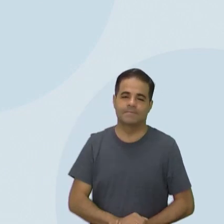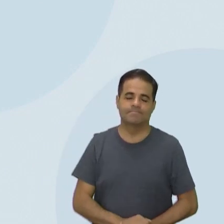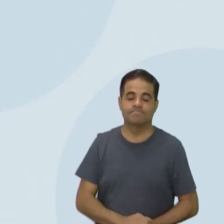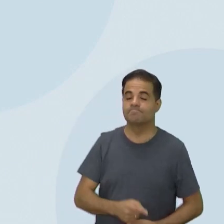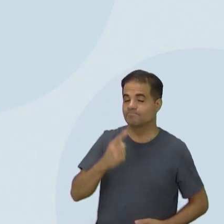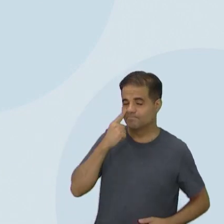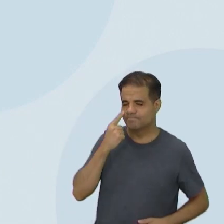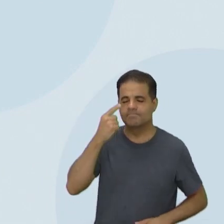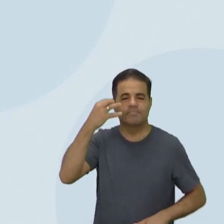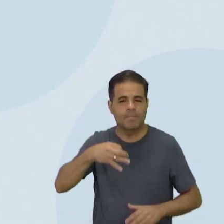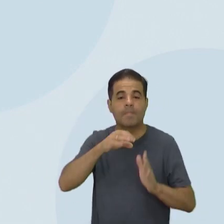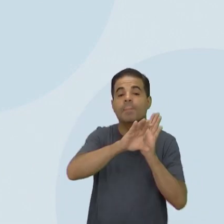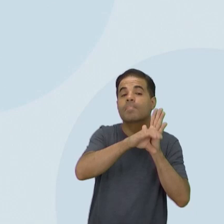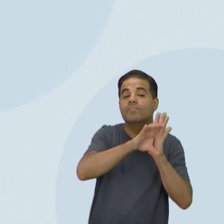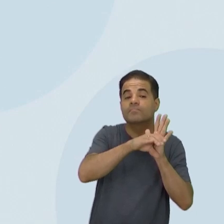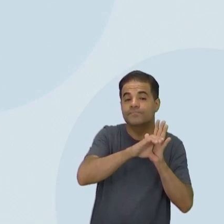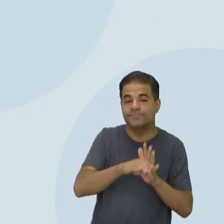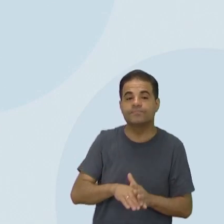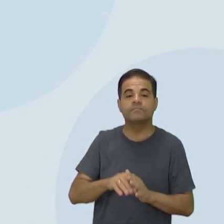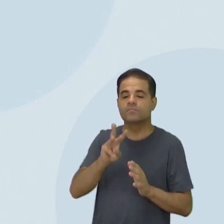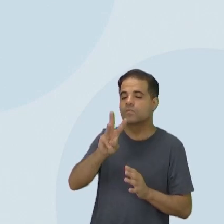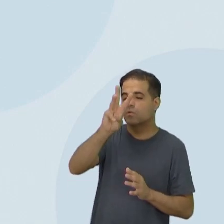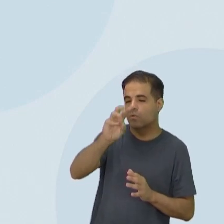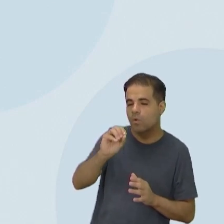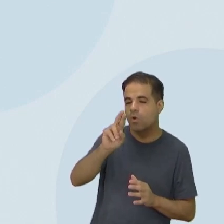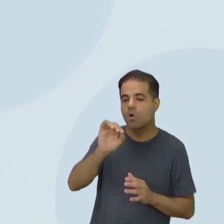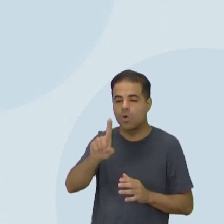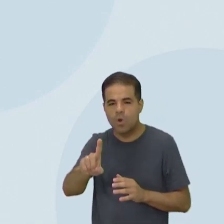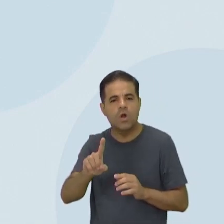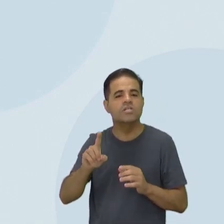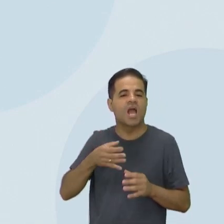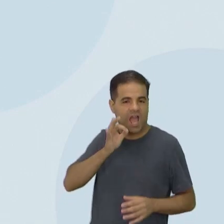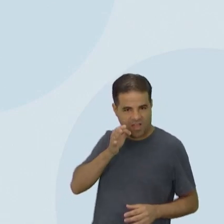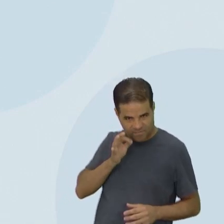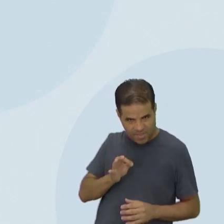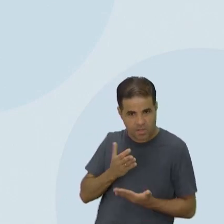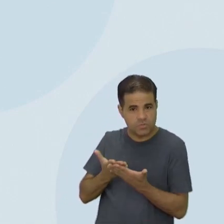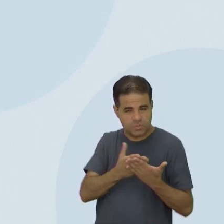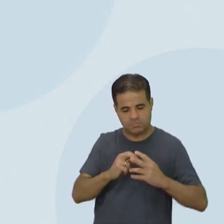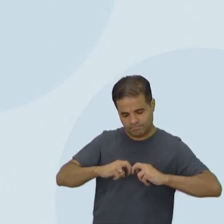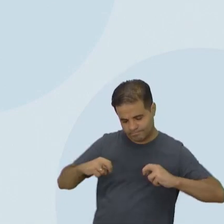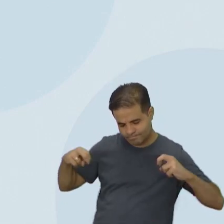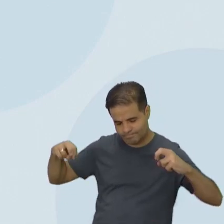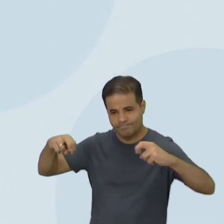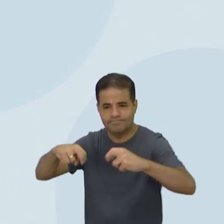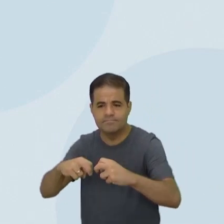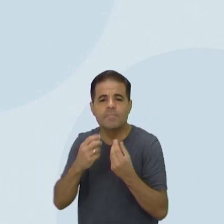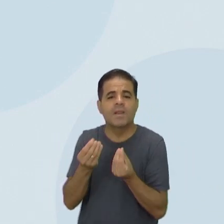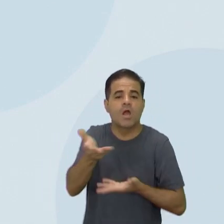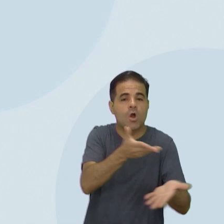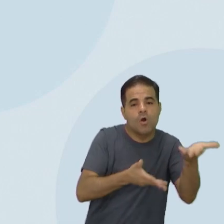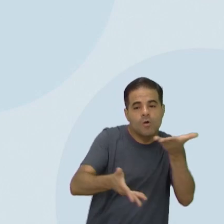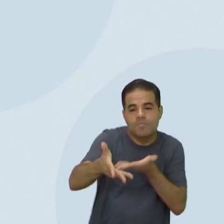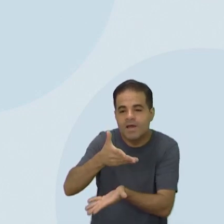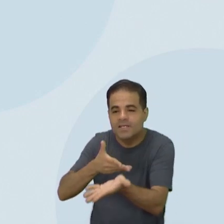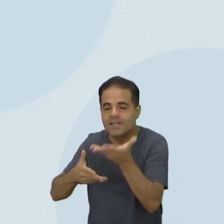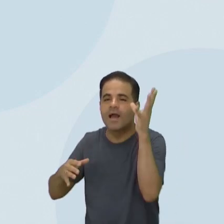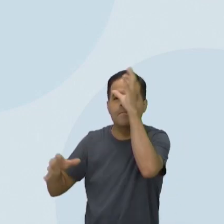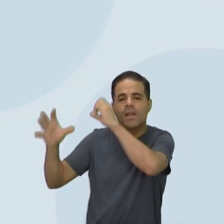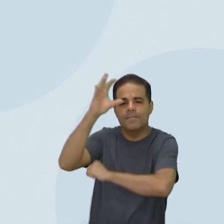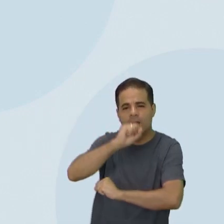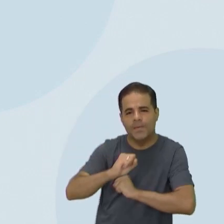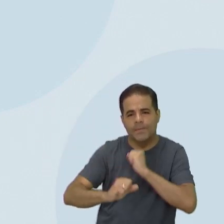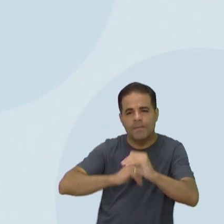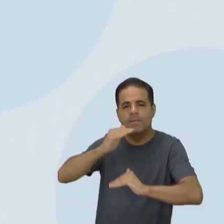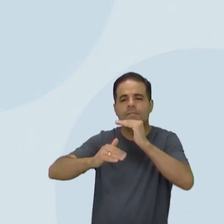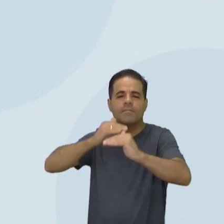ver certinho o conceito. O Word Café, os estudantes se movem entre várias mesas para compartilhar, aprender e